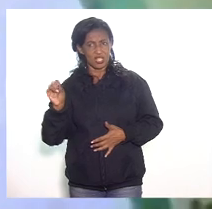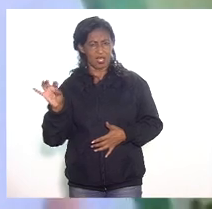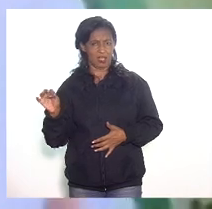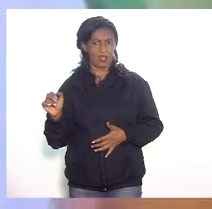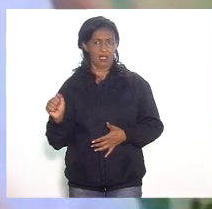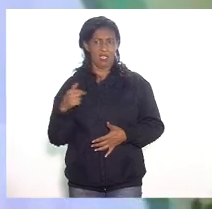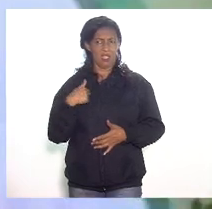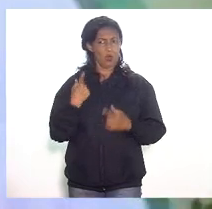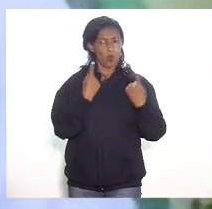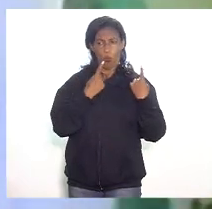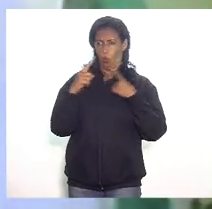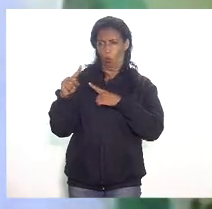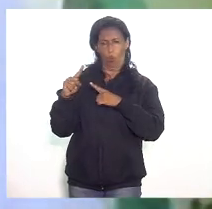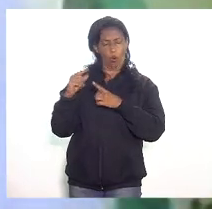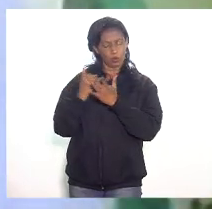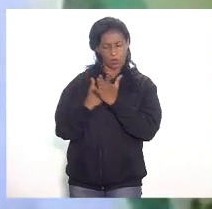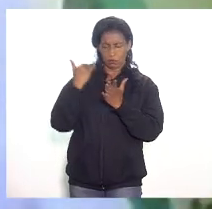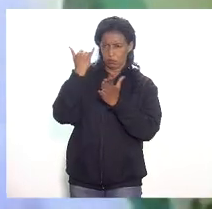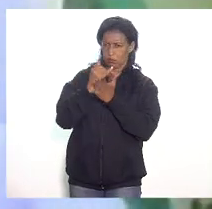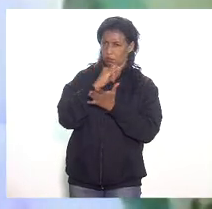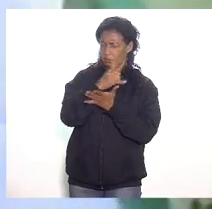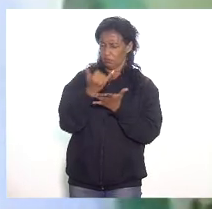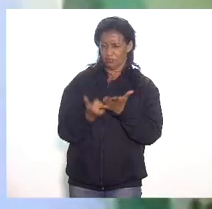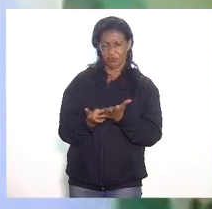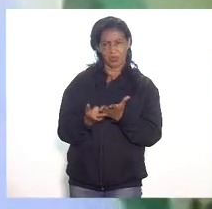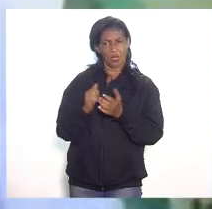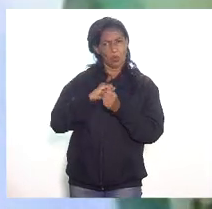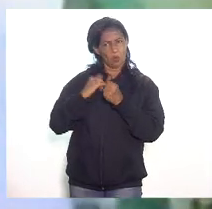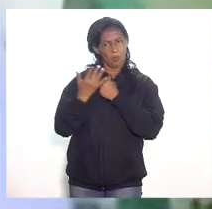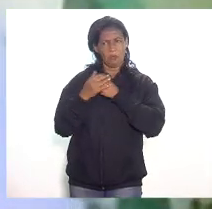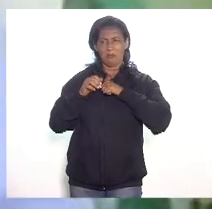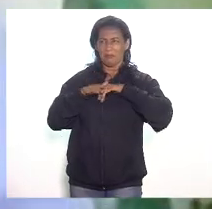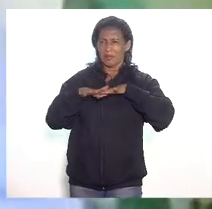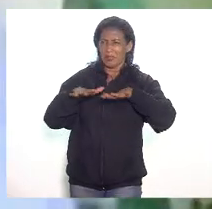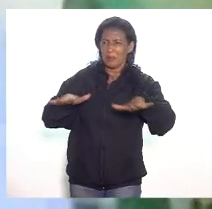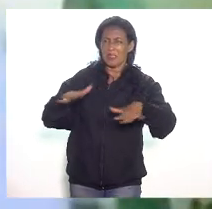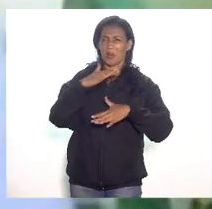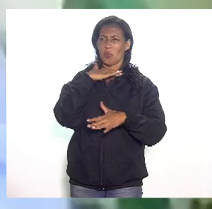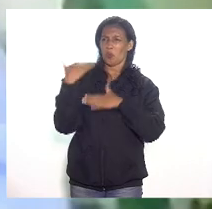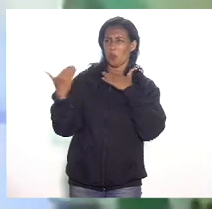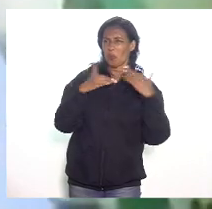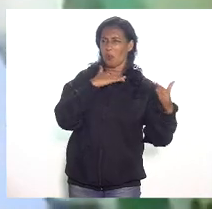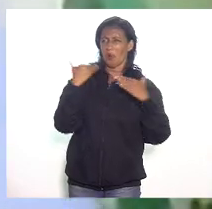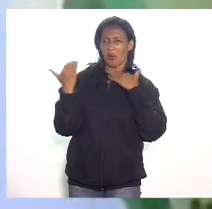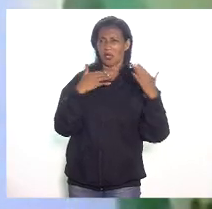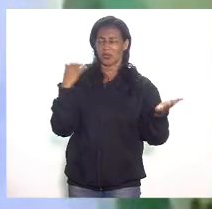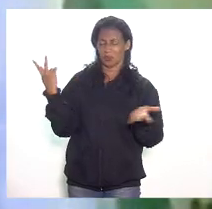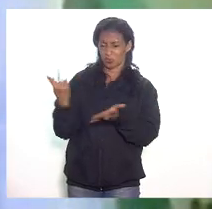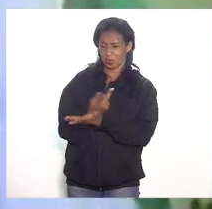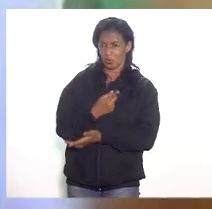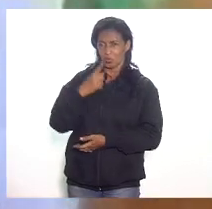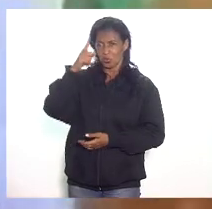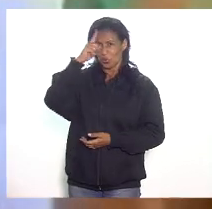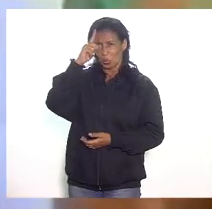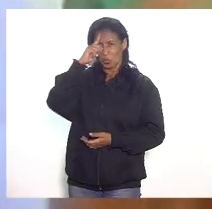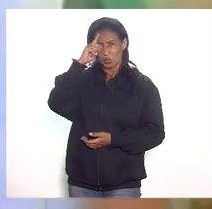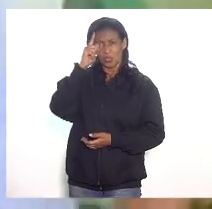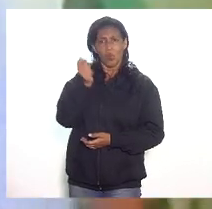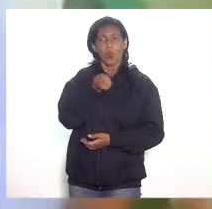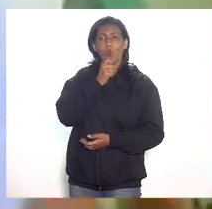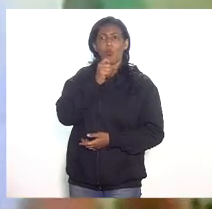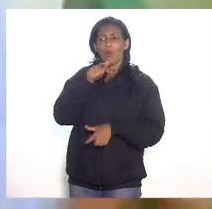judiciária com a pandemia, com a pandemia, com o Covid, com as mortes que nós estamos passando, o povo não tem nem emprego.